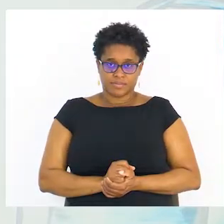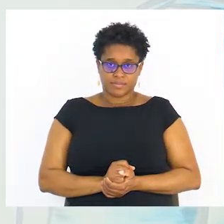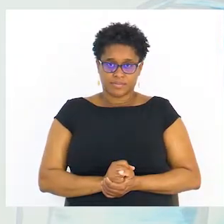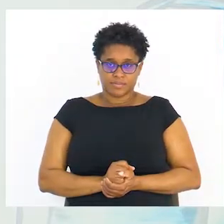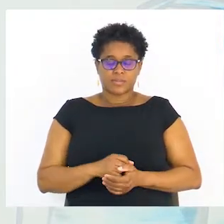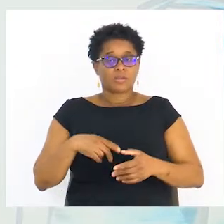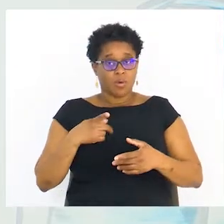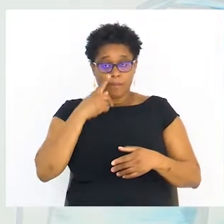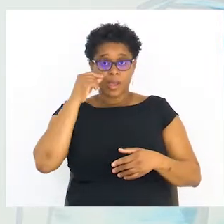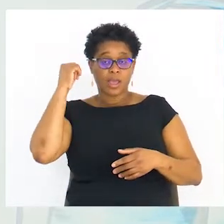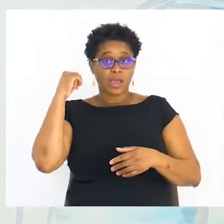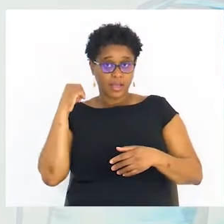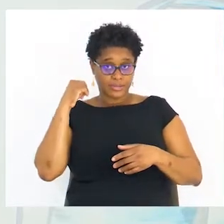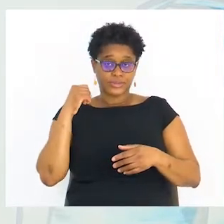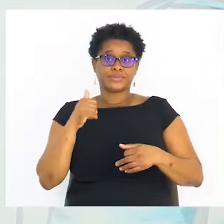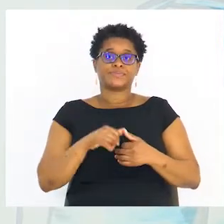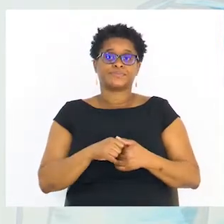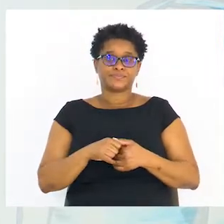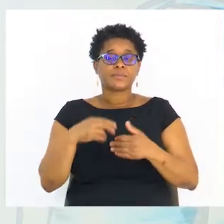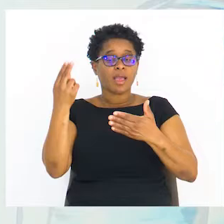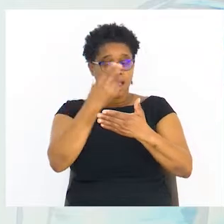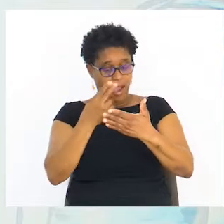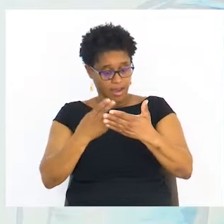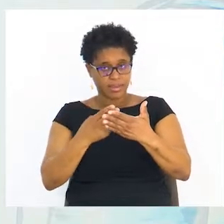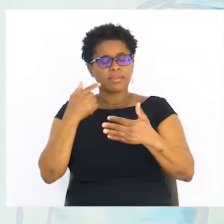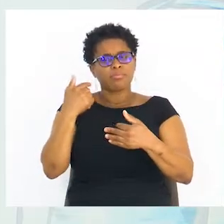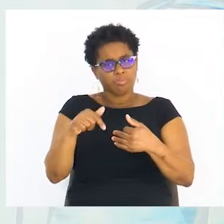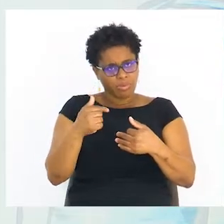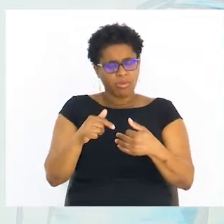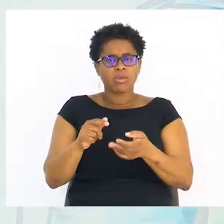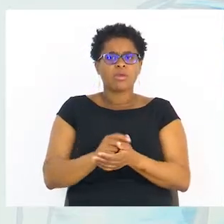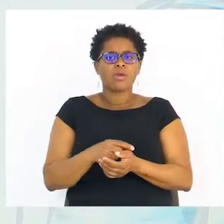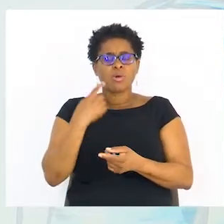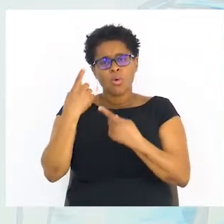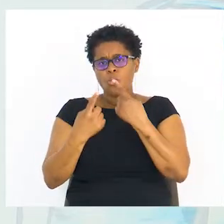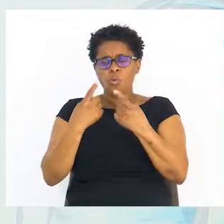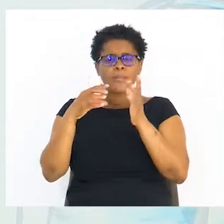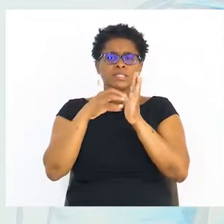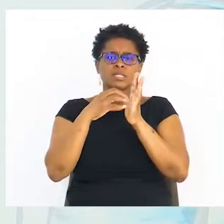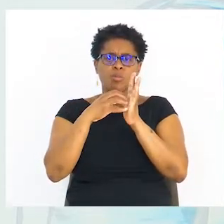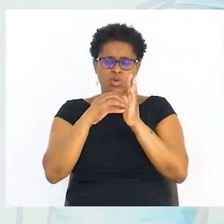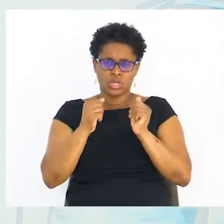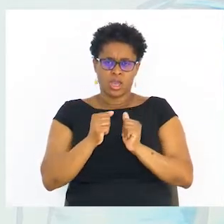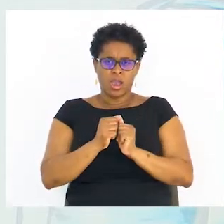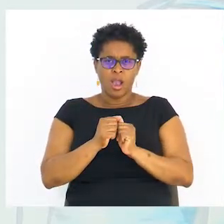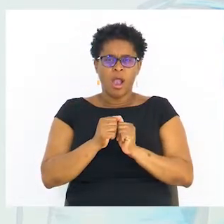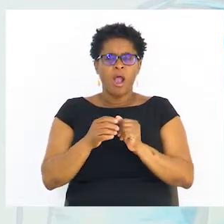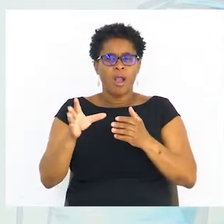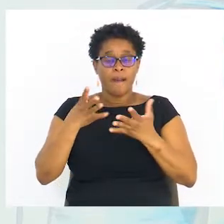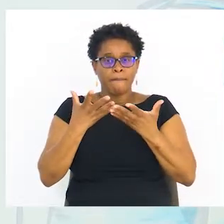Pois, para eles, a arte tinha uma